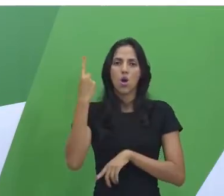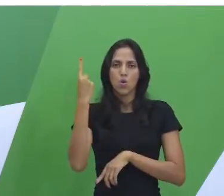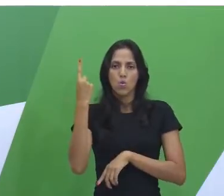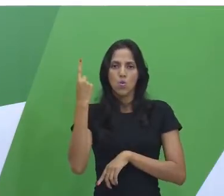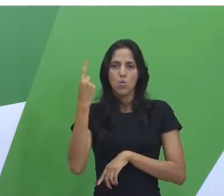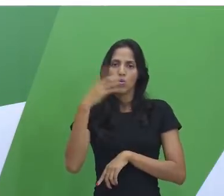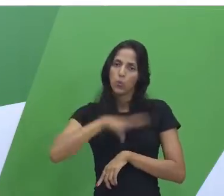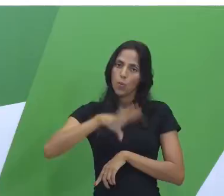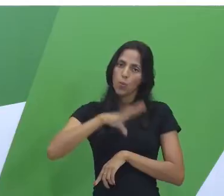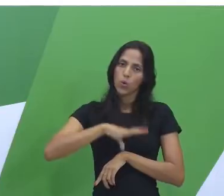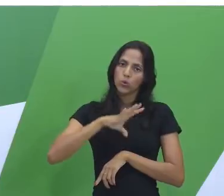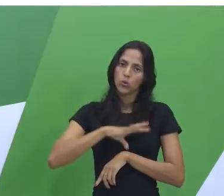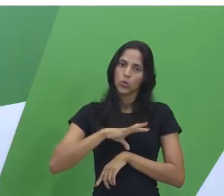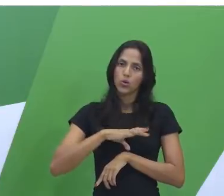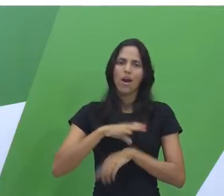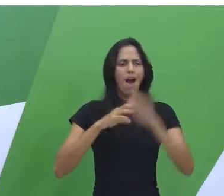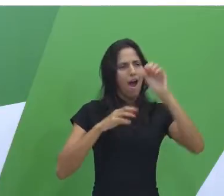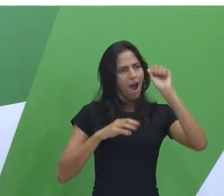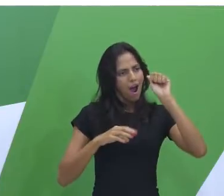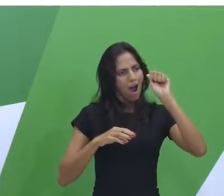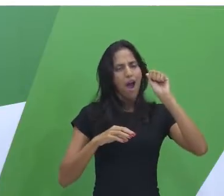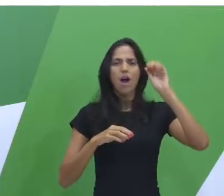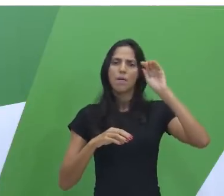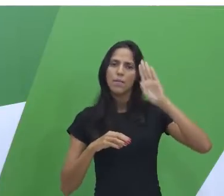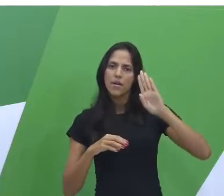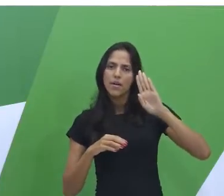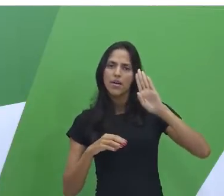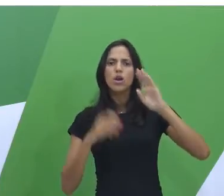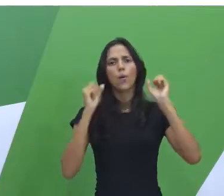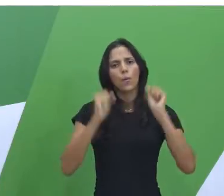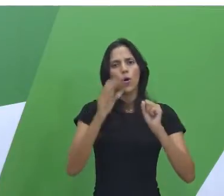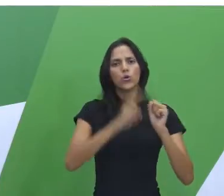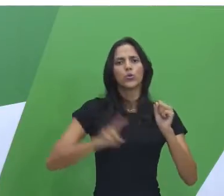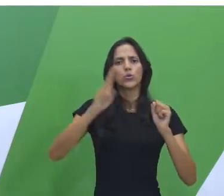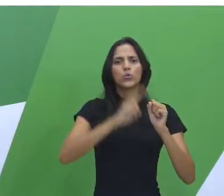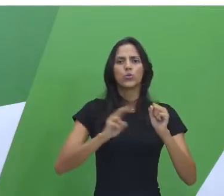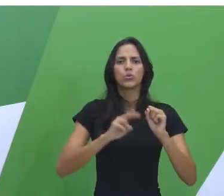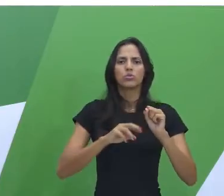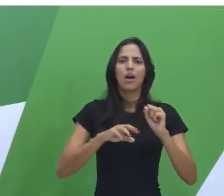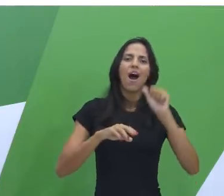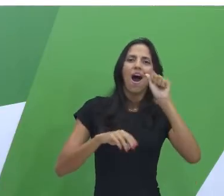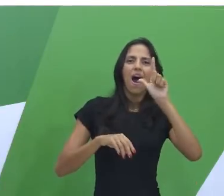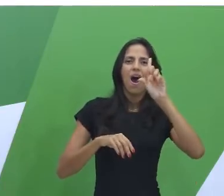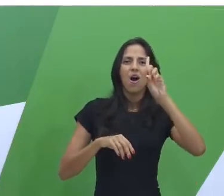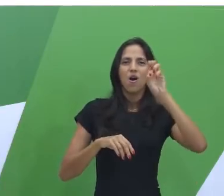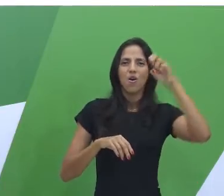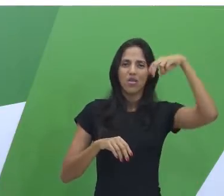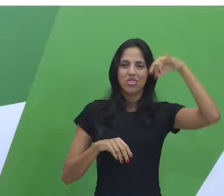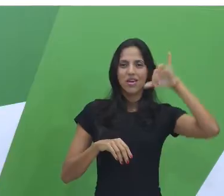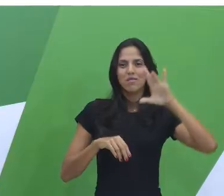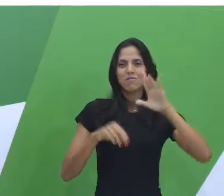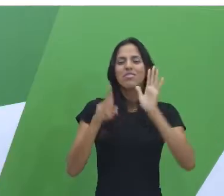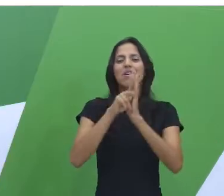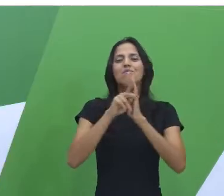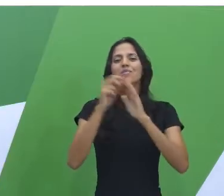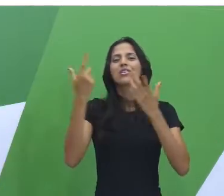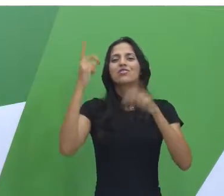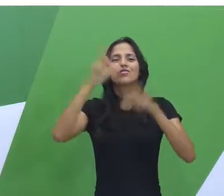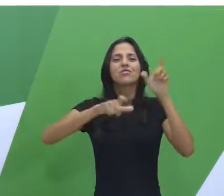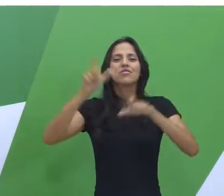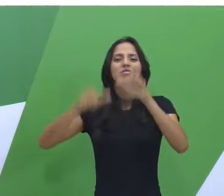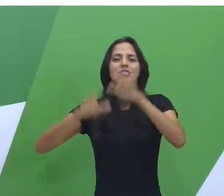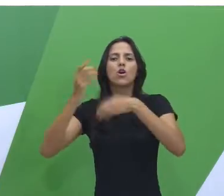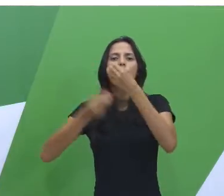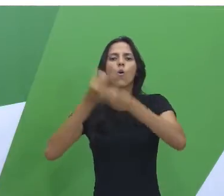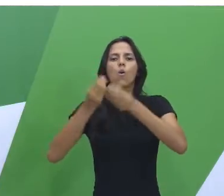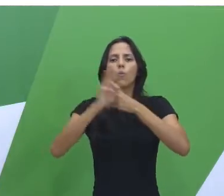língua mãe. Eu posso usar A? Posso. Posso usar B? Posso. Posso utilizar o DMI? Posso. É uma característica de quem está usando. É uma característica